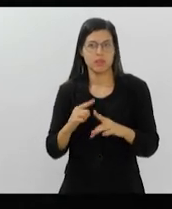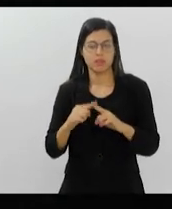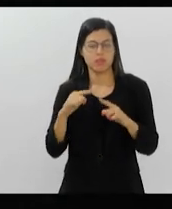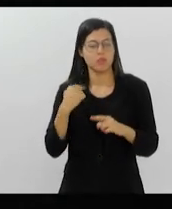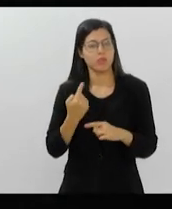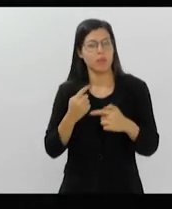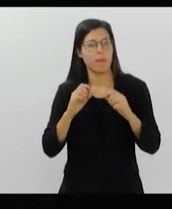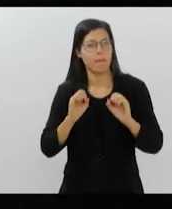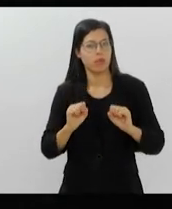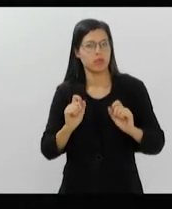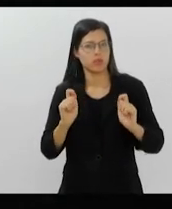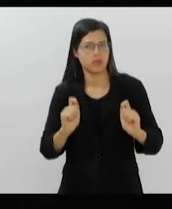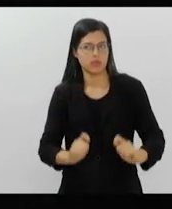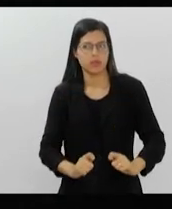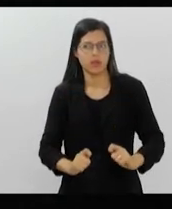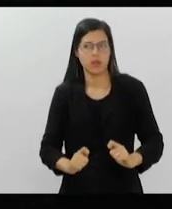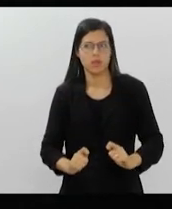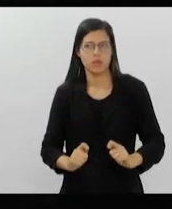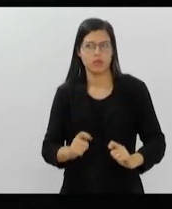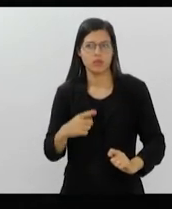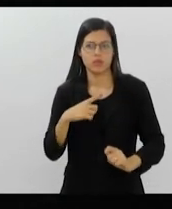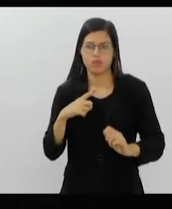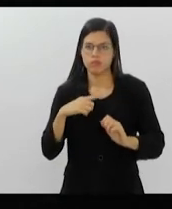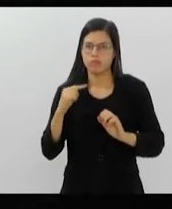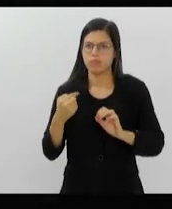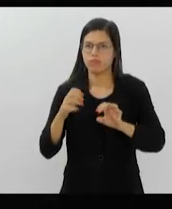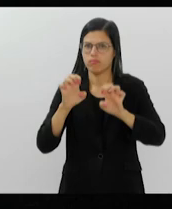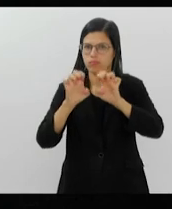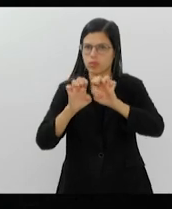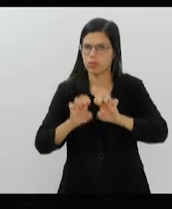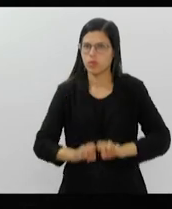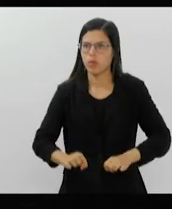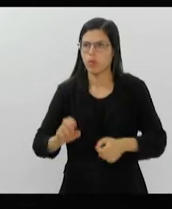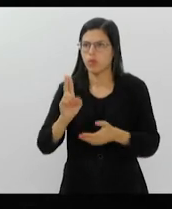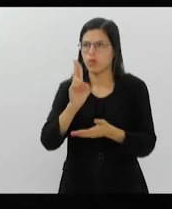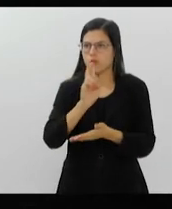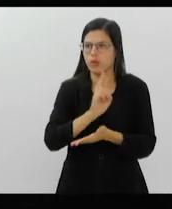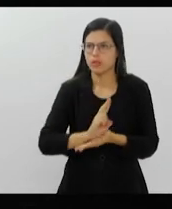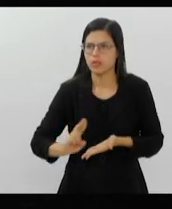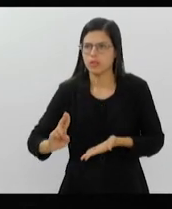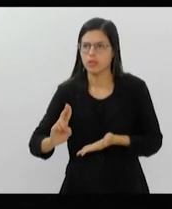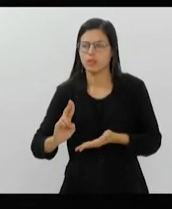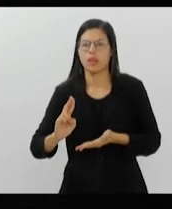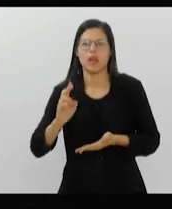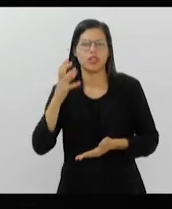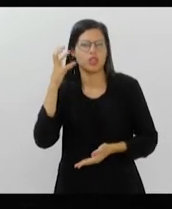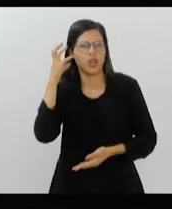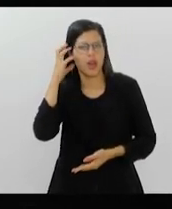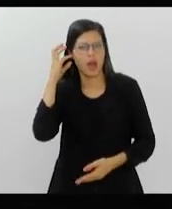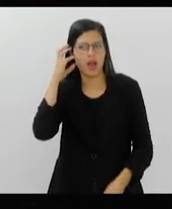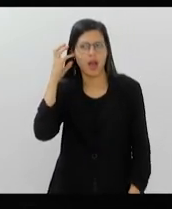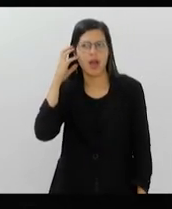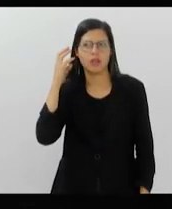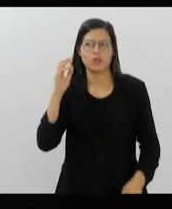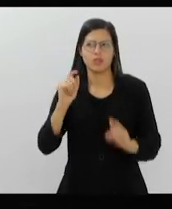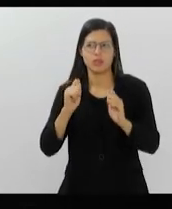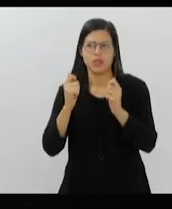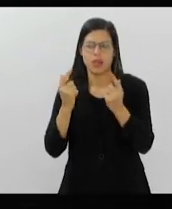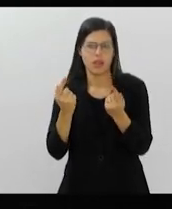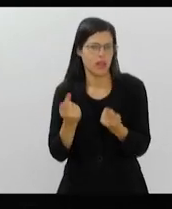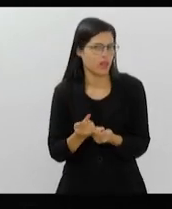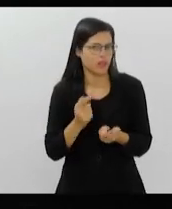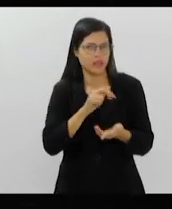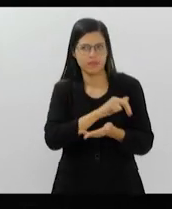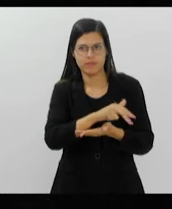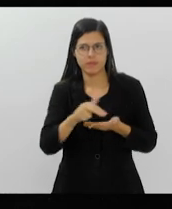de termos, já que temos em nossas estruturas, universidades do parlamento, rádios do parlamento, televisões do